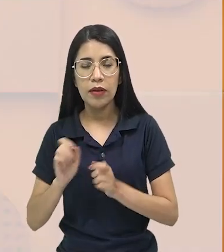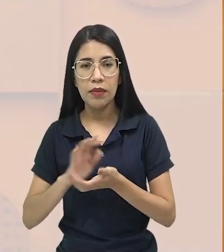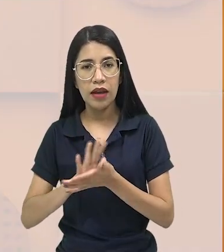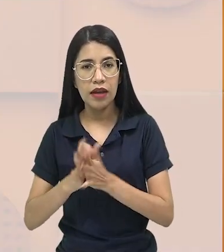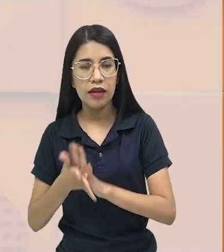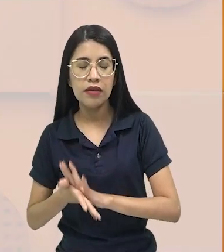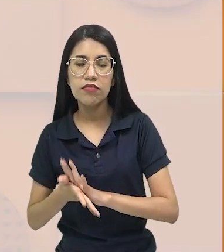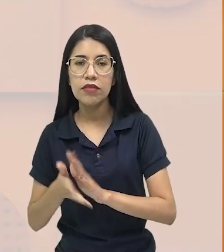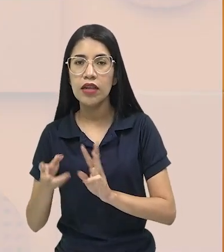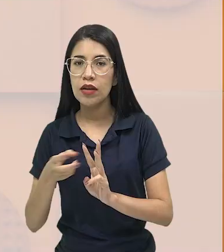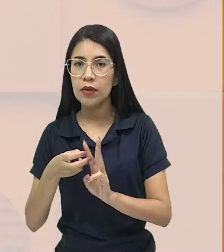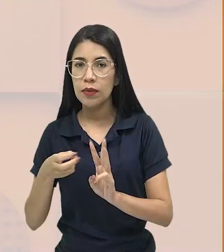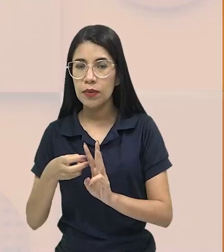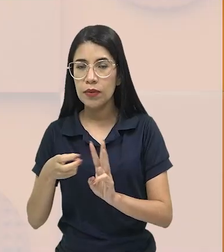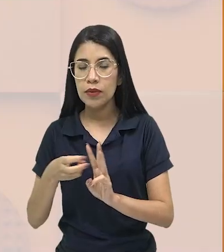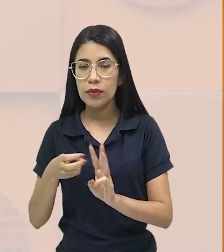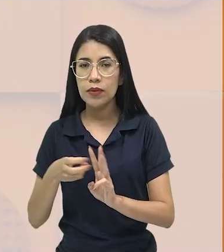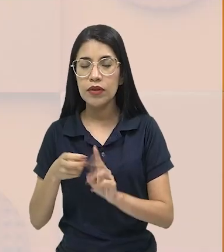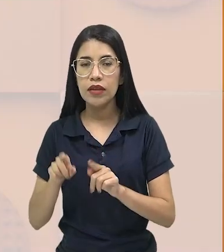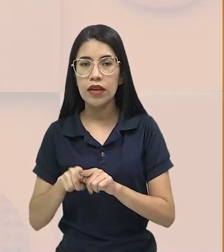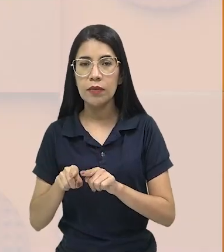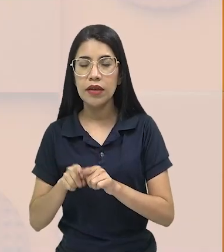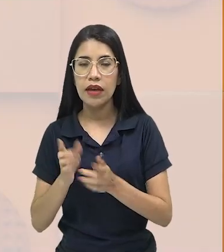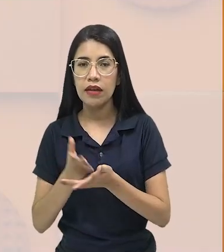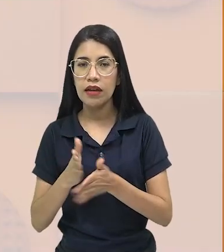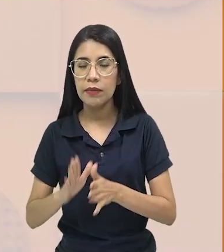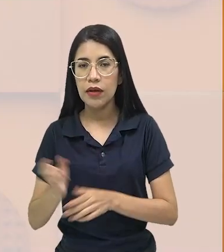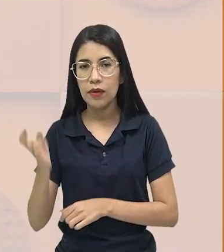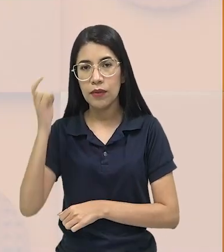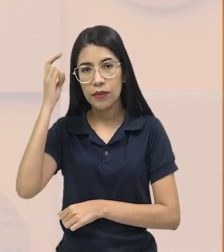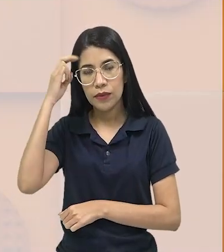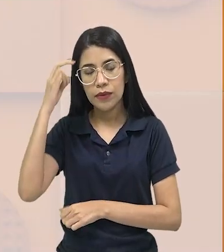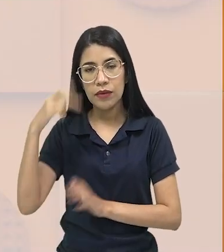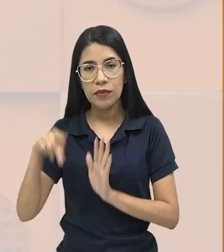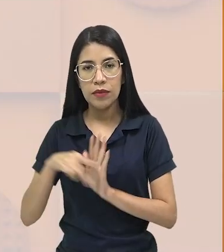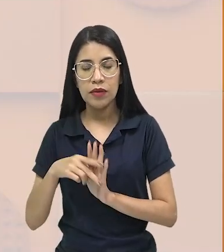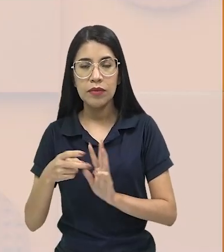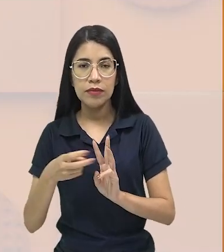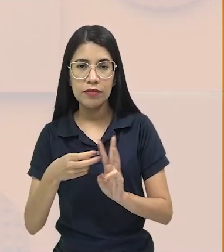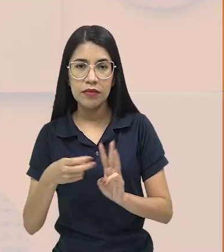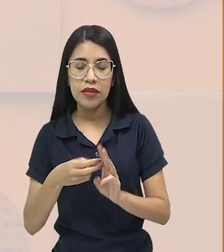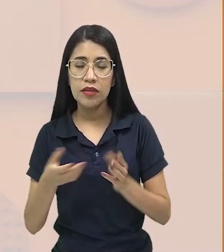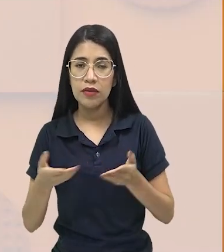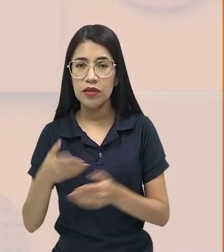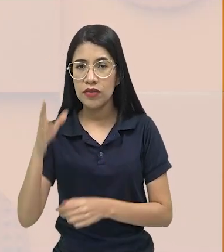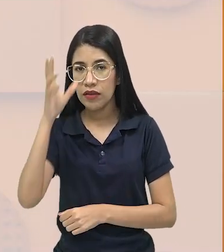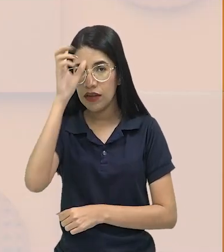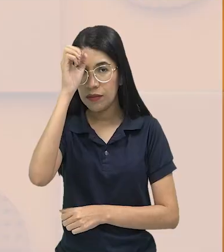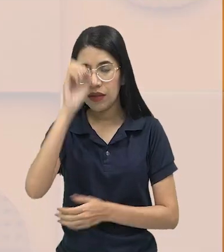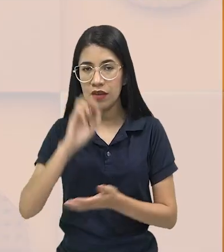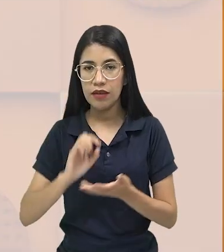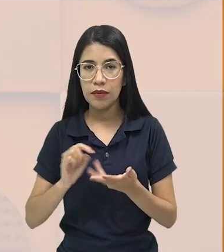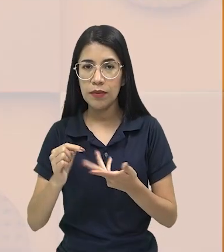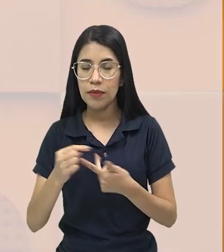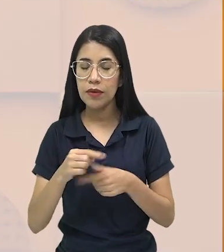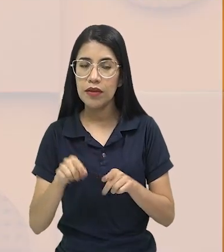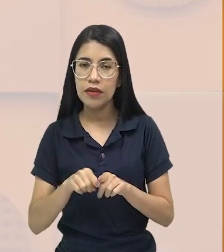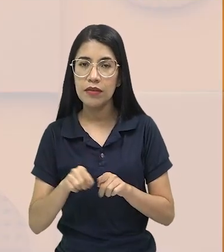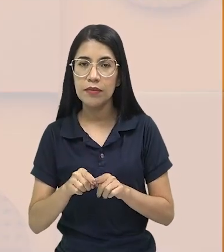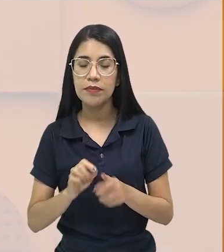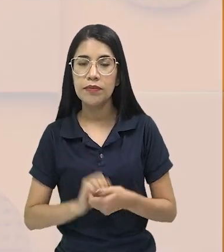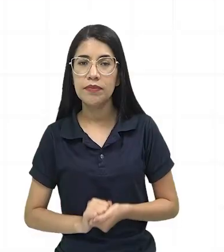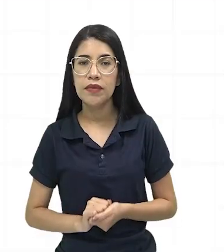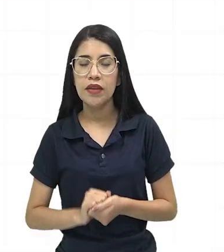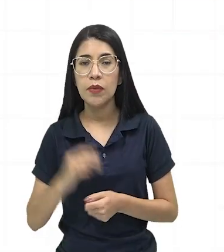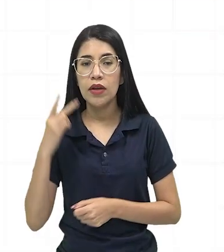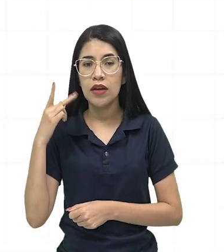o sufocamento das culturas e das vivências indígenas. Então, a gente vai aprender um pouco sobre essas questões. Então, vamos lá?